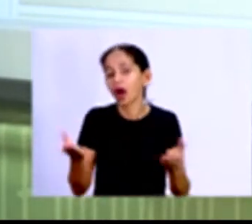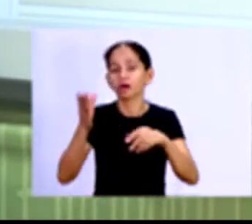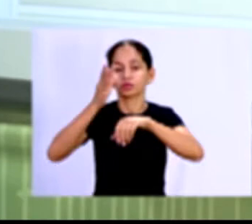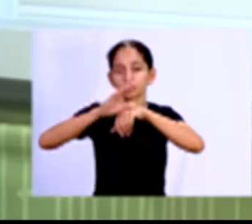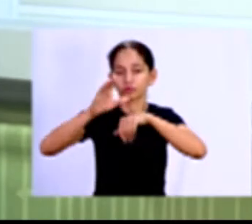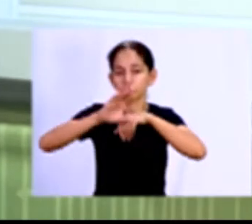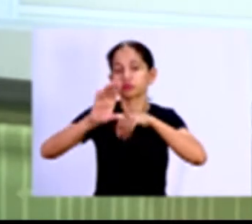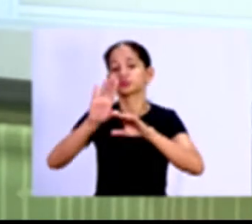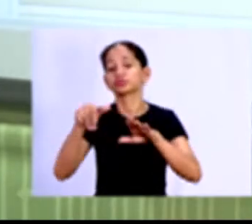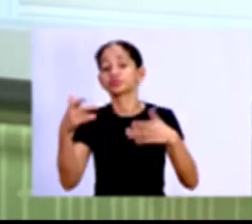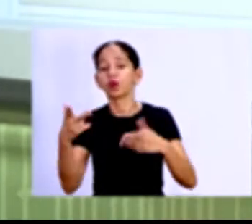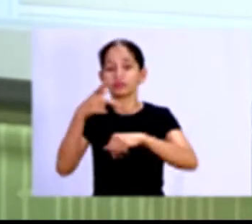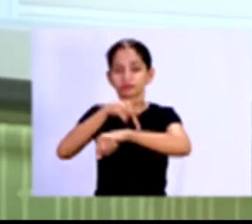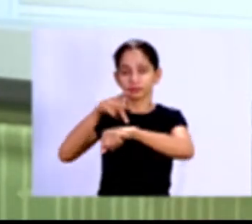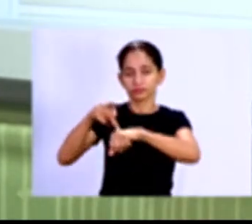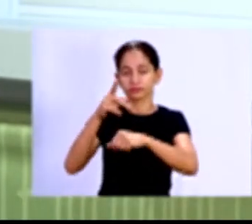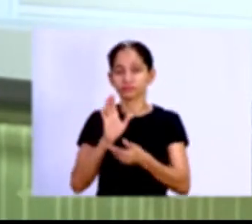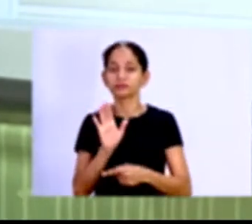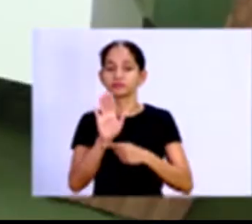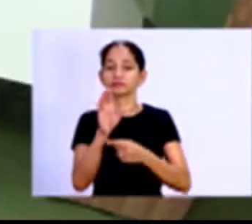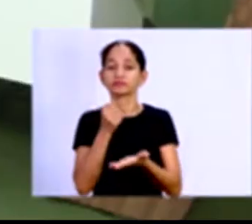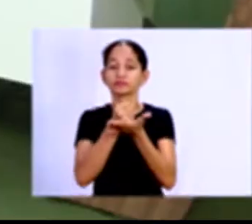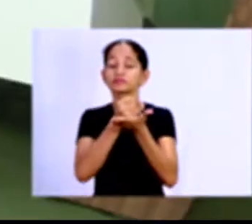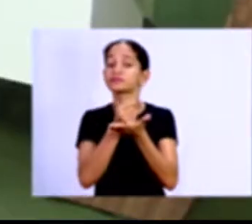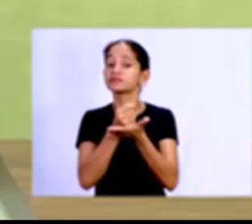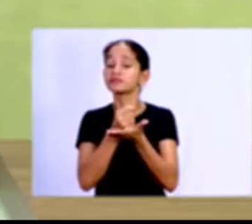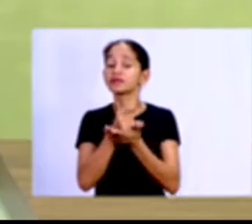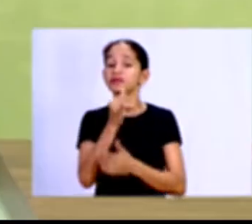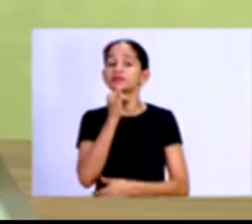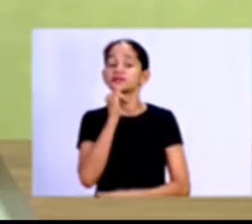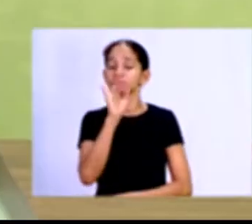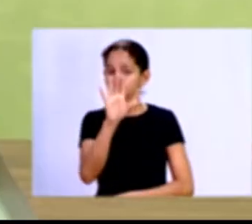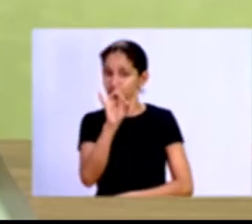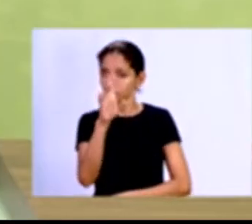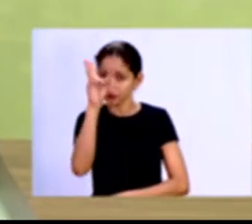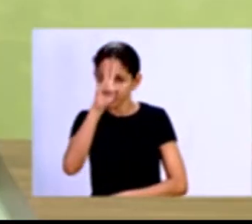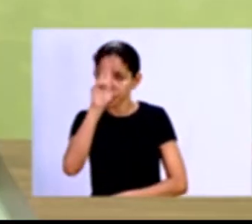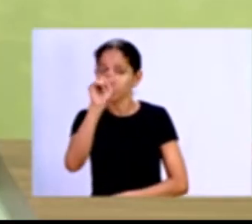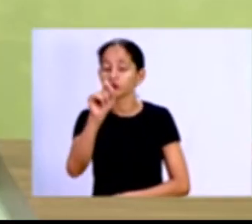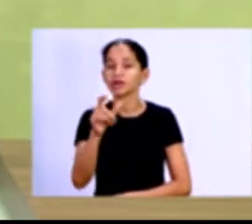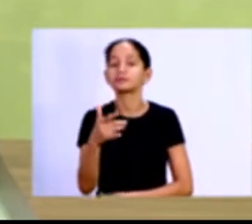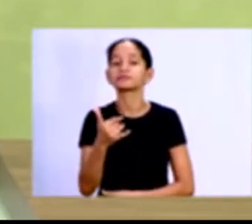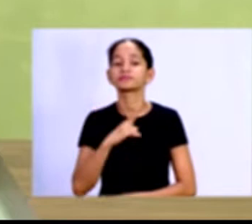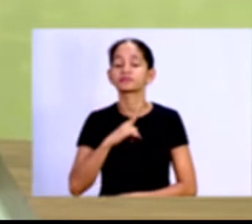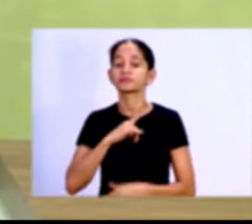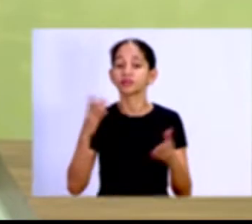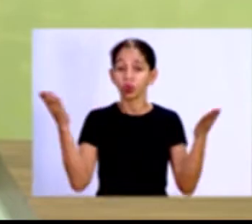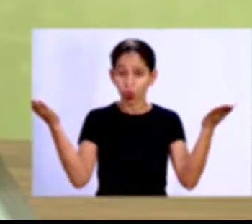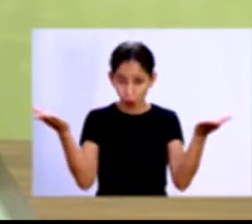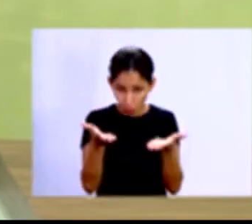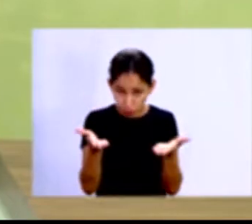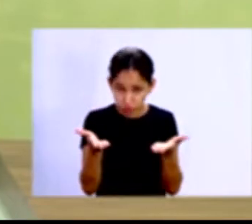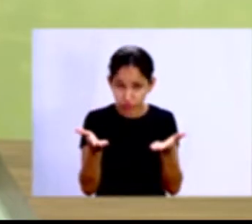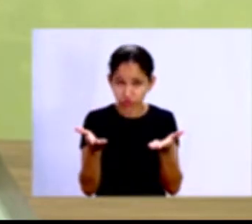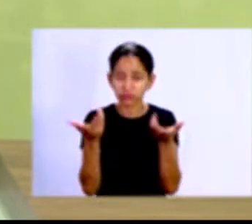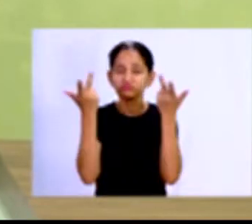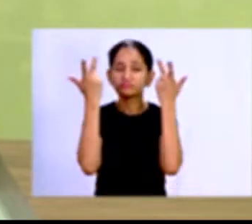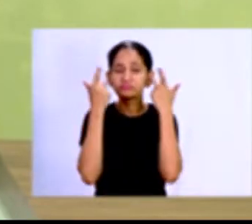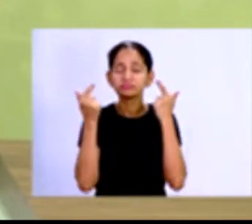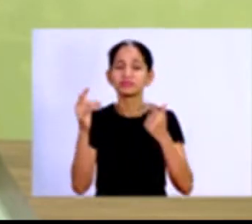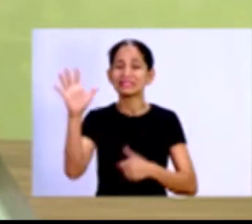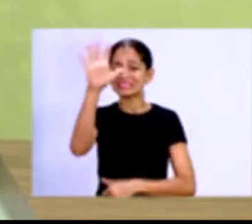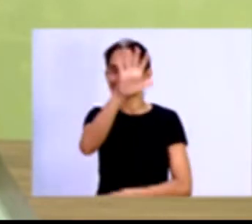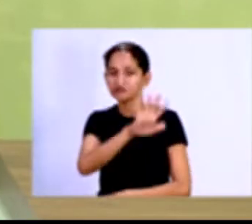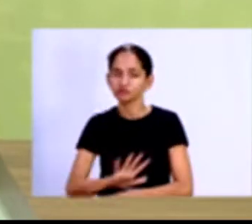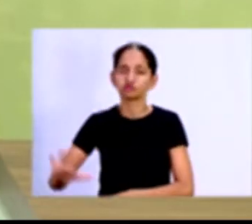dependendo da concepção pedagógica. Professor, quer falar alguma coisa? Ah, não, só para trazer um lembrete que hoje em dia a tecnologia é tão vasta, né, tão